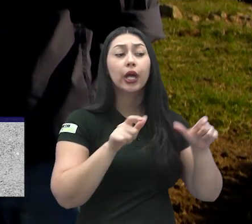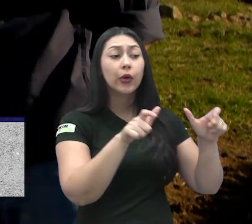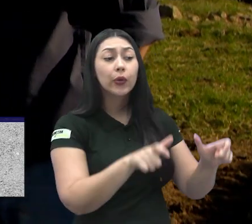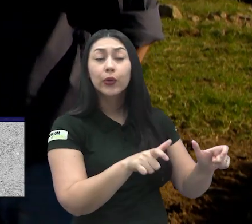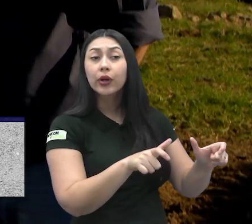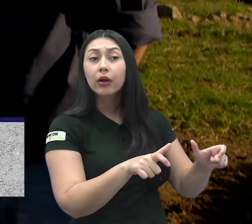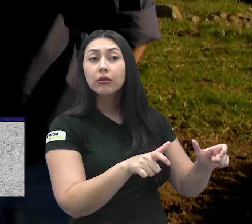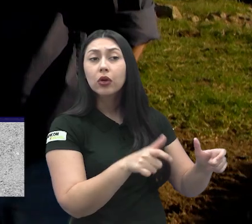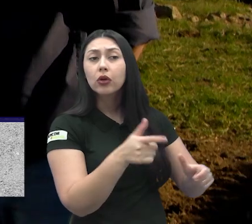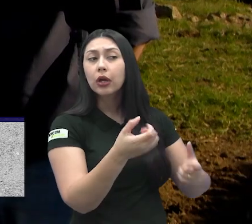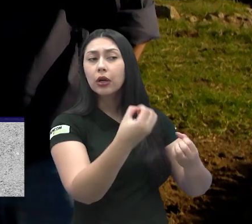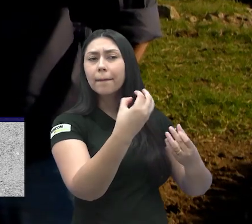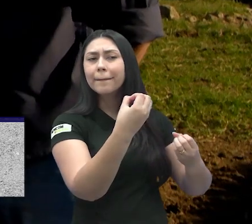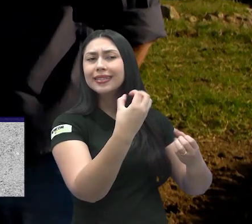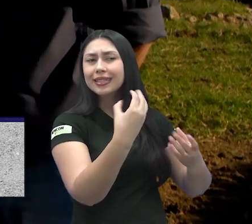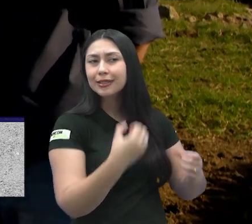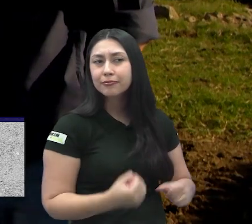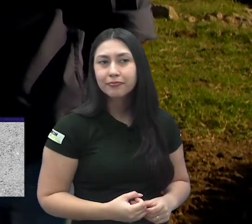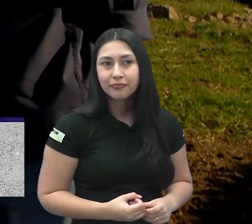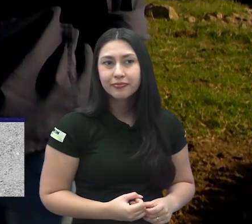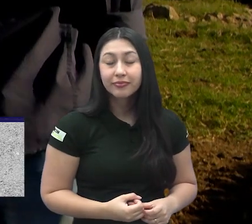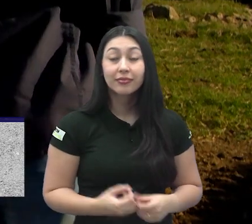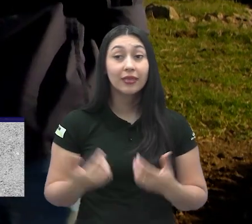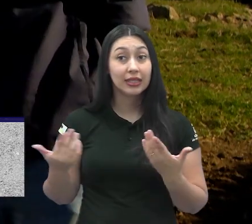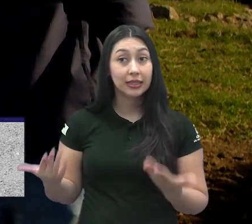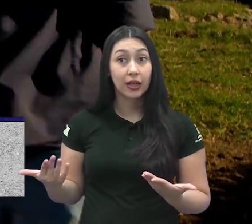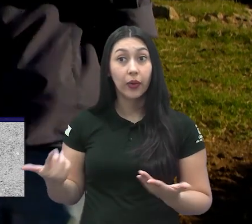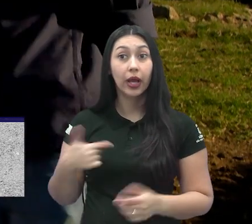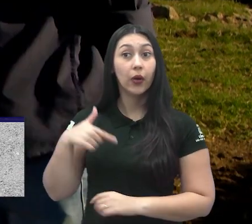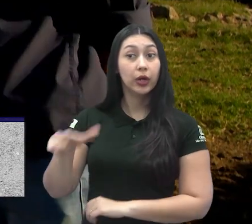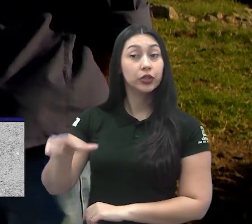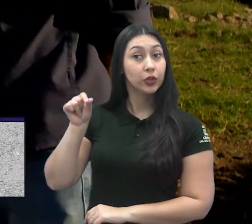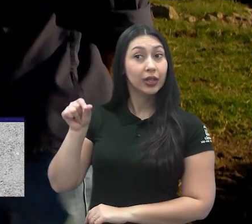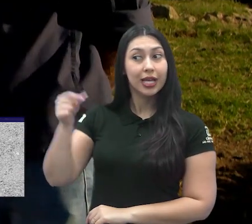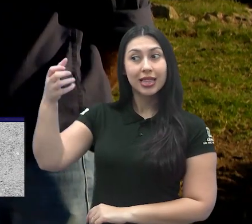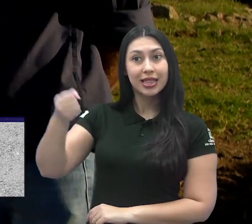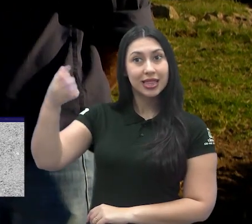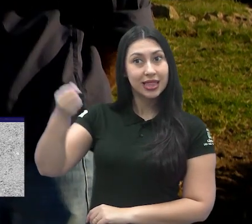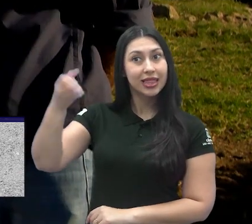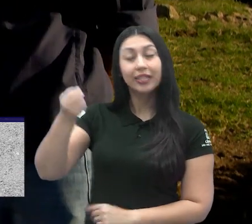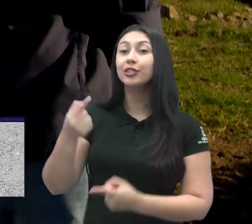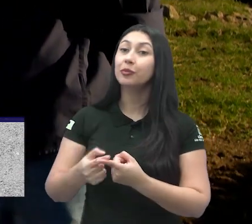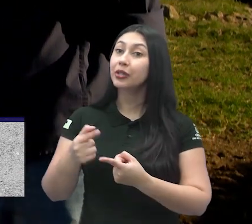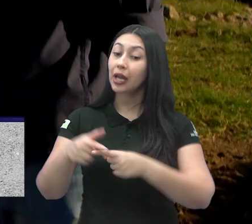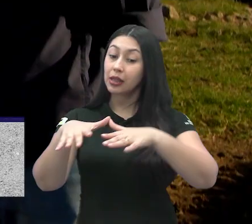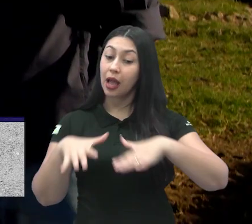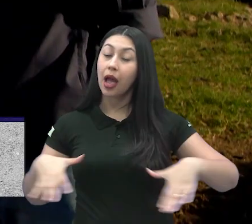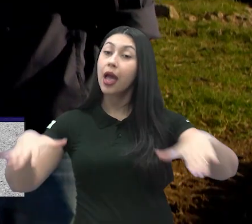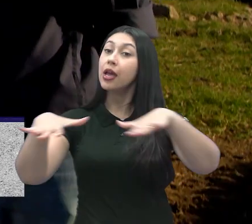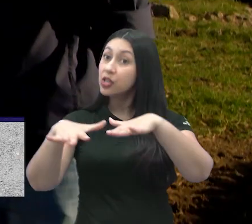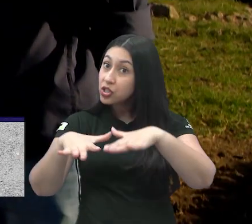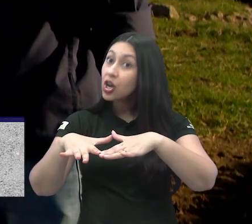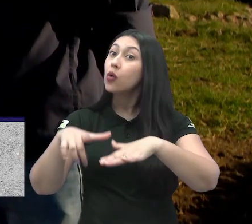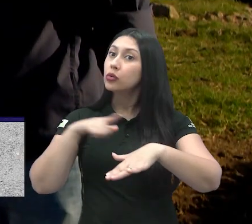tentar passar pra mim, mais ou menos ali como fazer. Então, escolhi, né, um produtor de leite porque a nossa região é